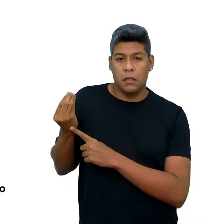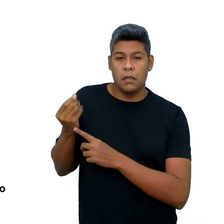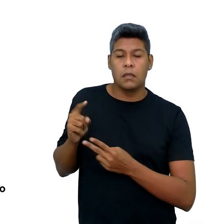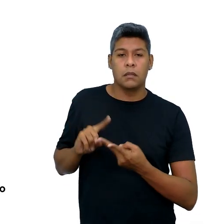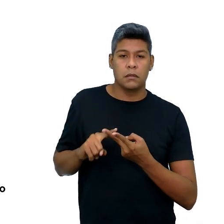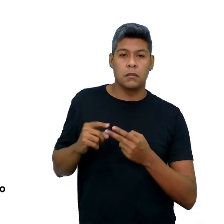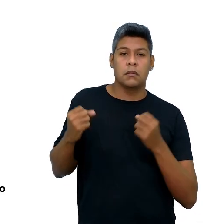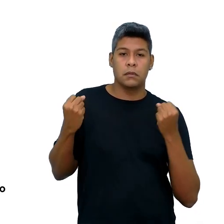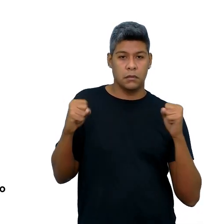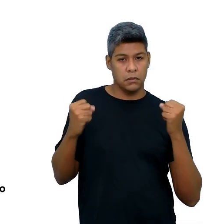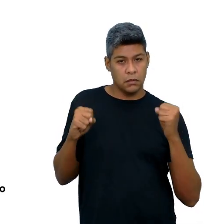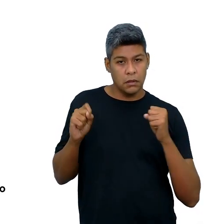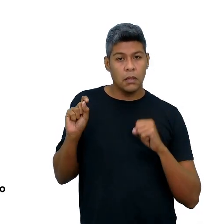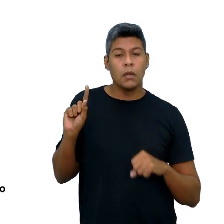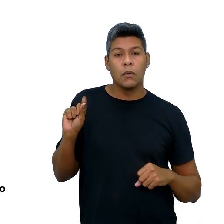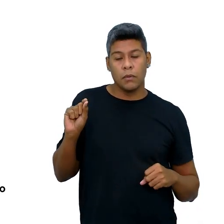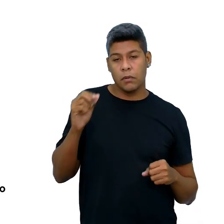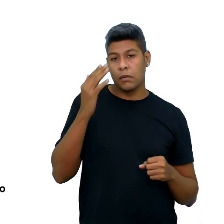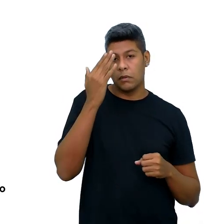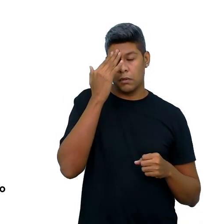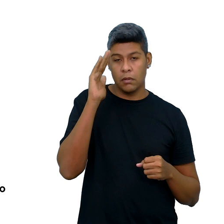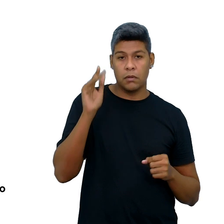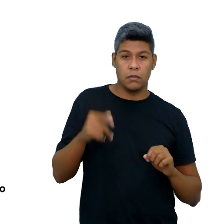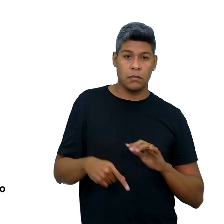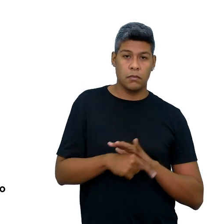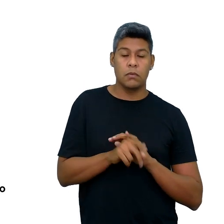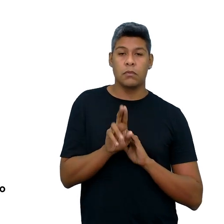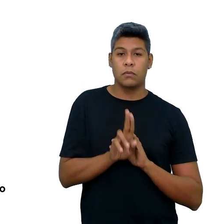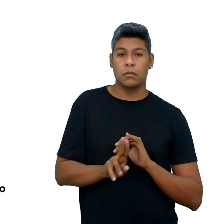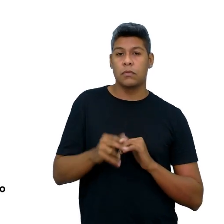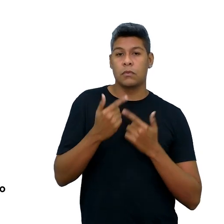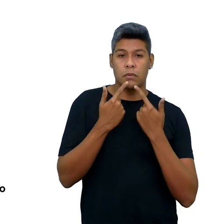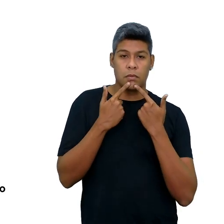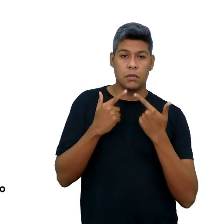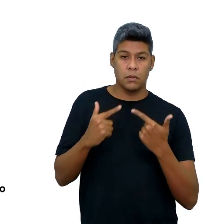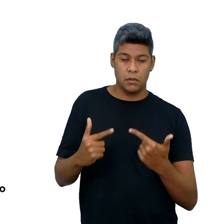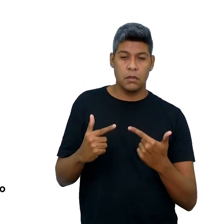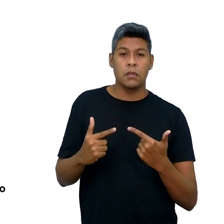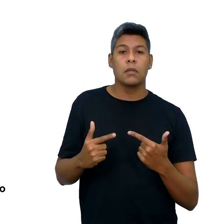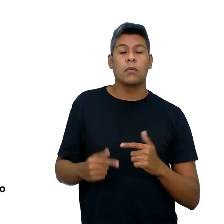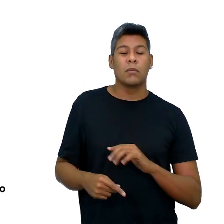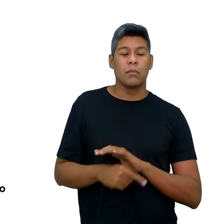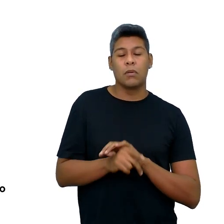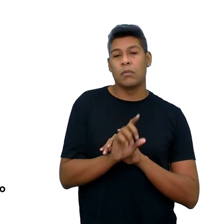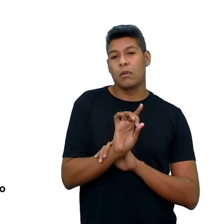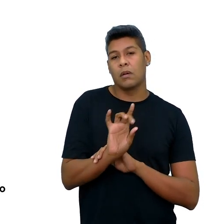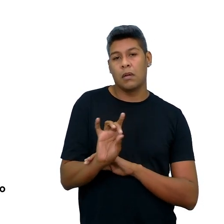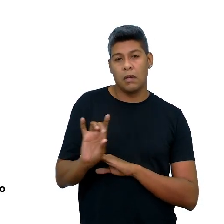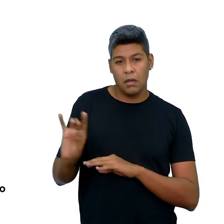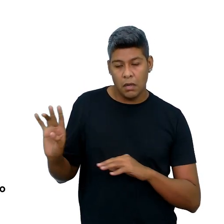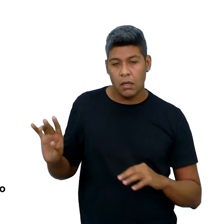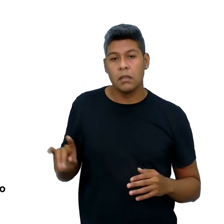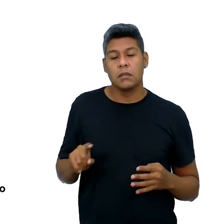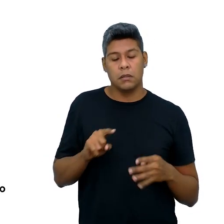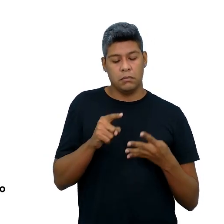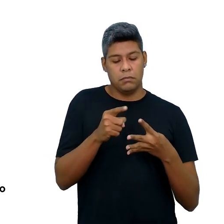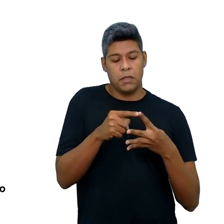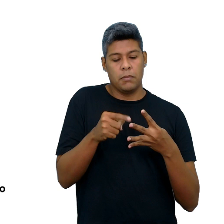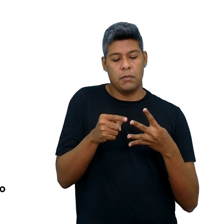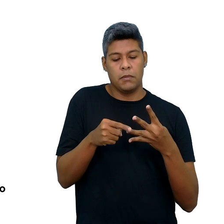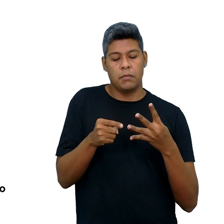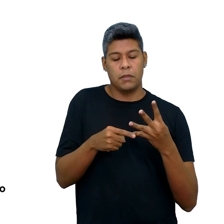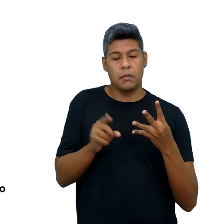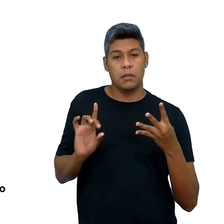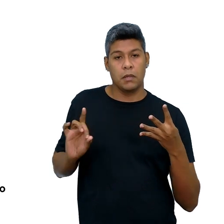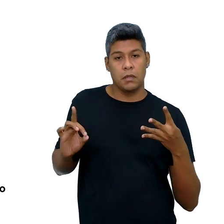física, propondo aí a compreensão dos usos da língua de acordo com as especificidades de cada um desses componentes curriculares. E